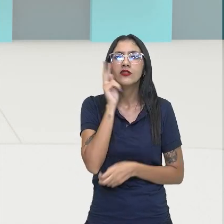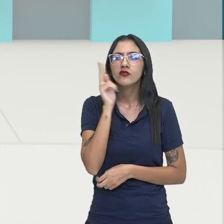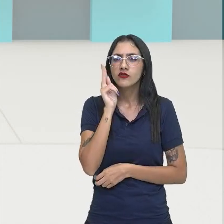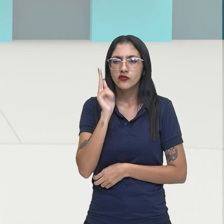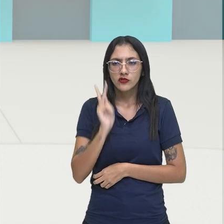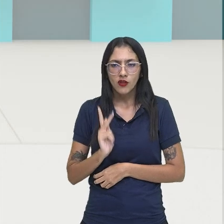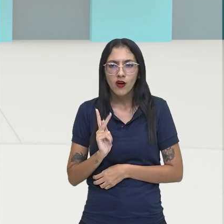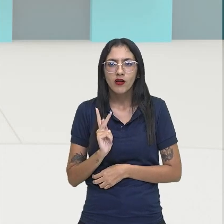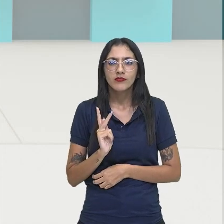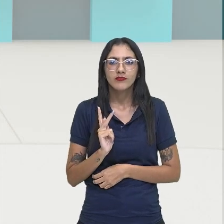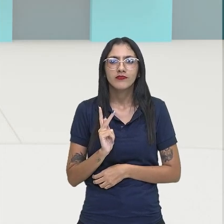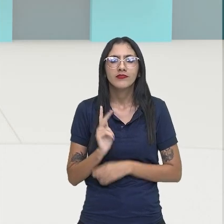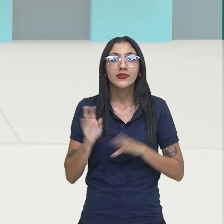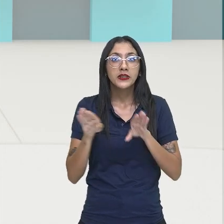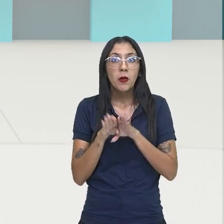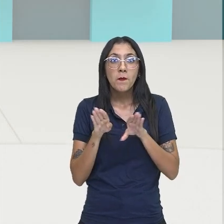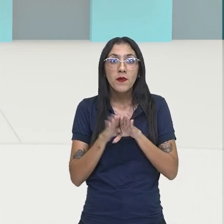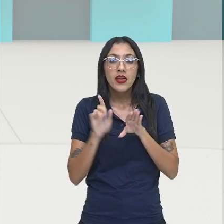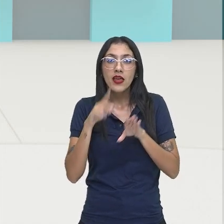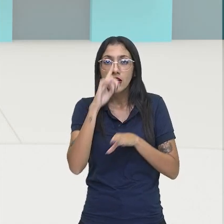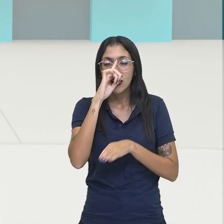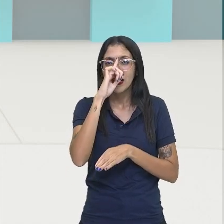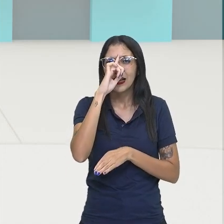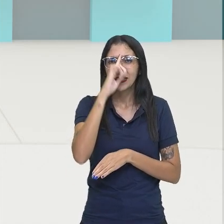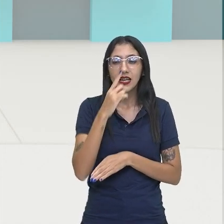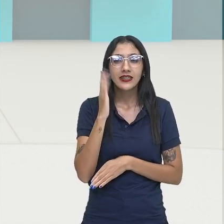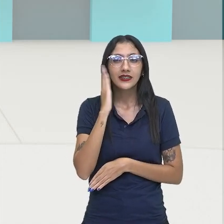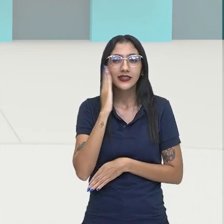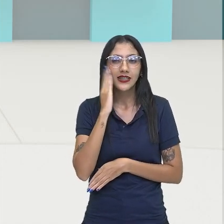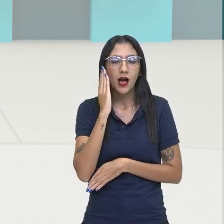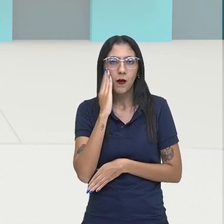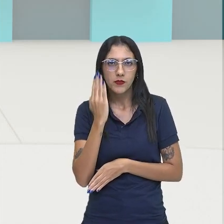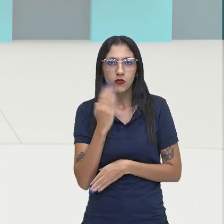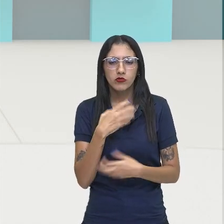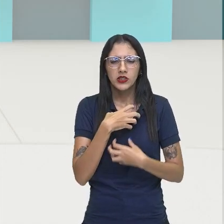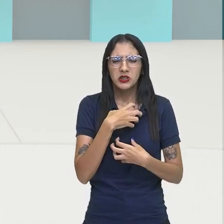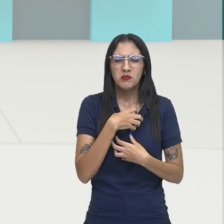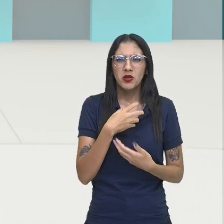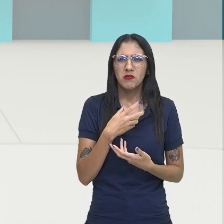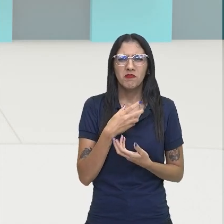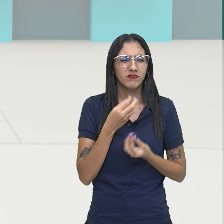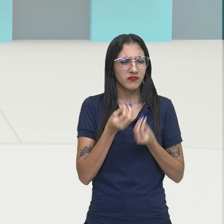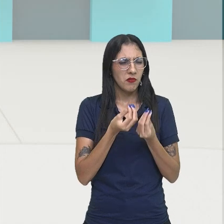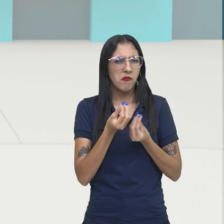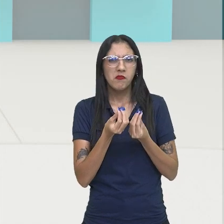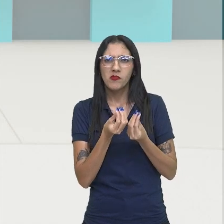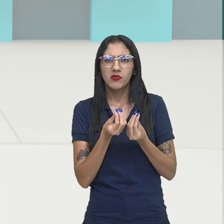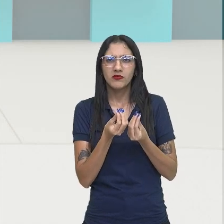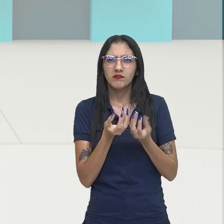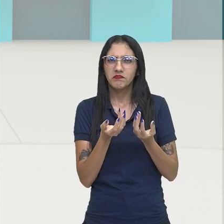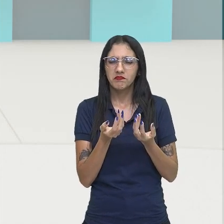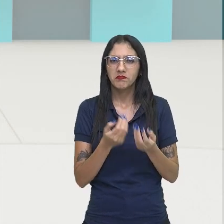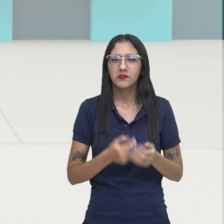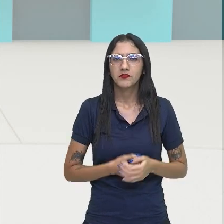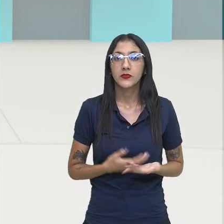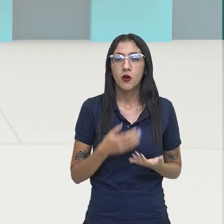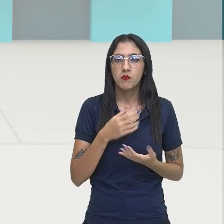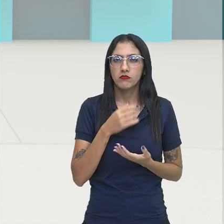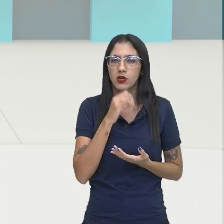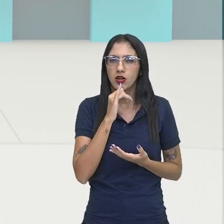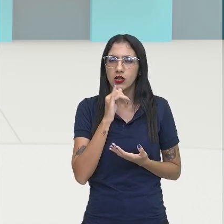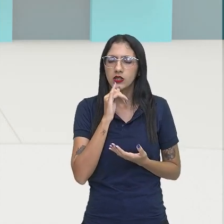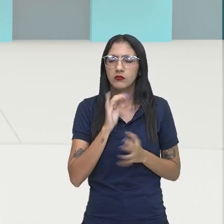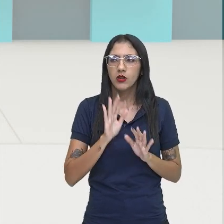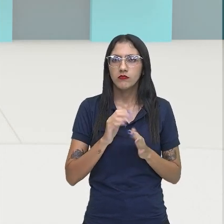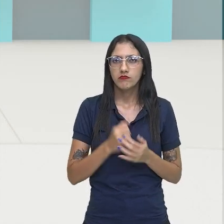e ele sabe muito bem o que cada personagem está sentindo. Como assim, professora? Ontem, a